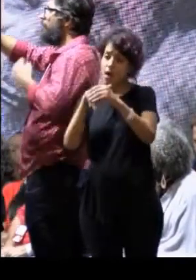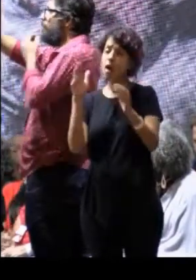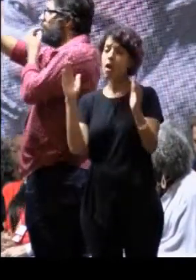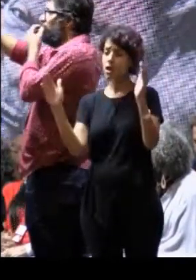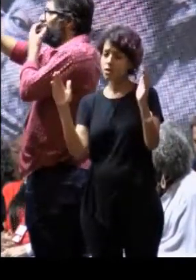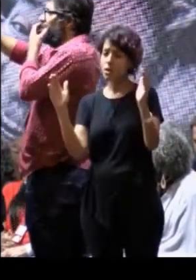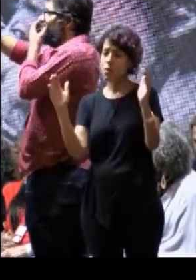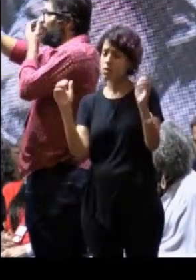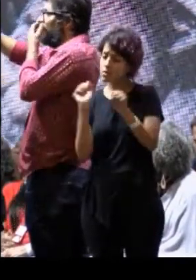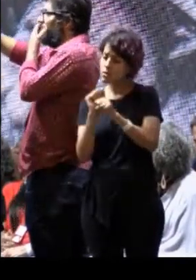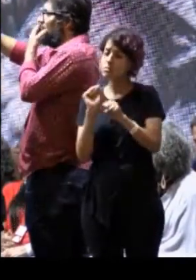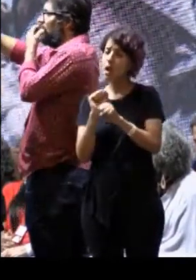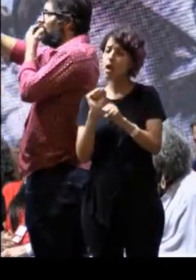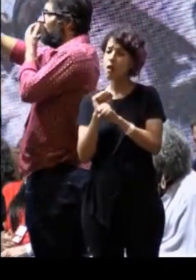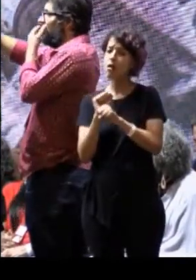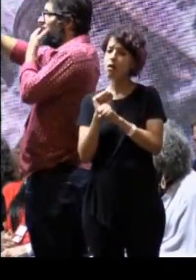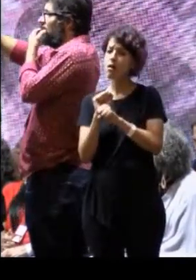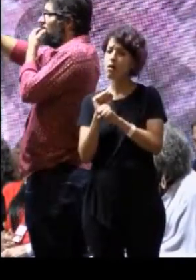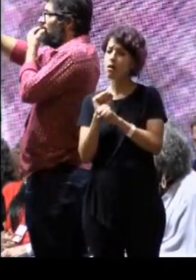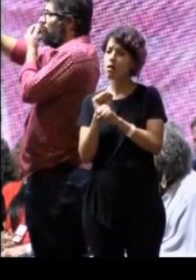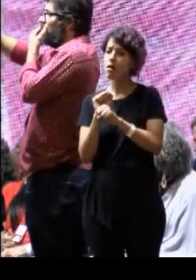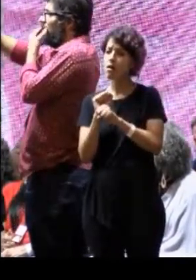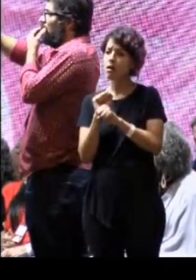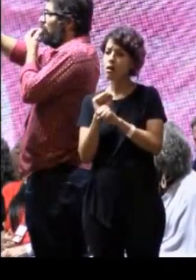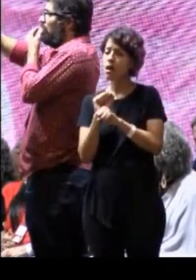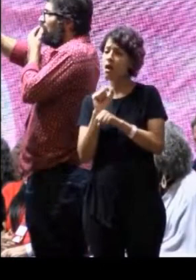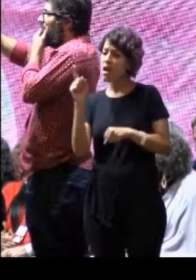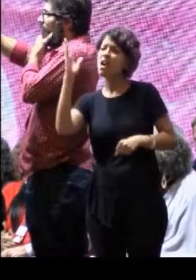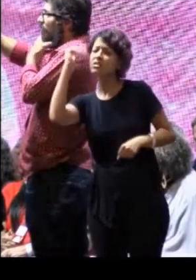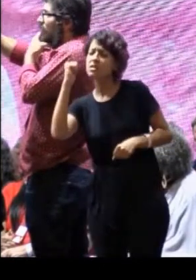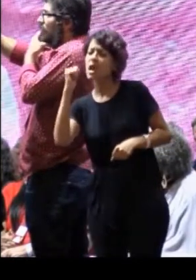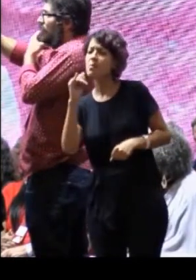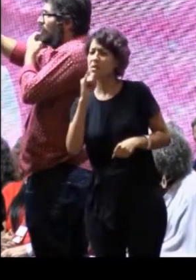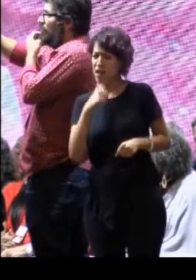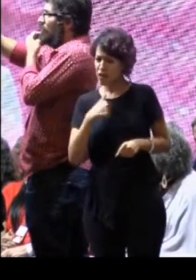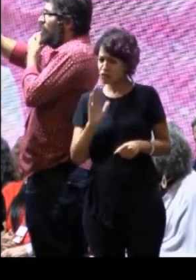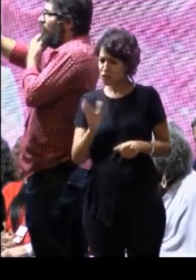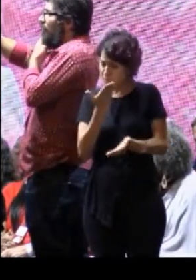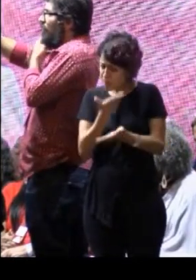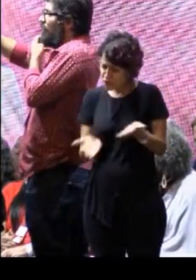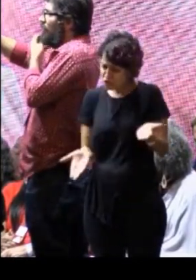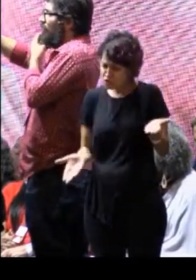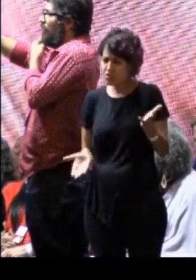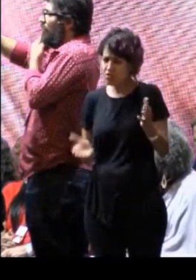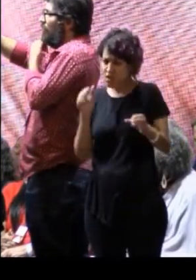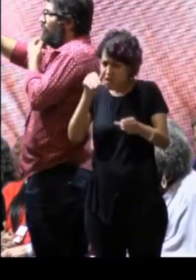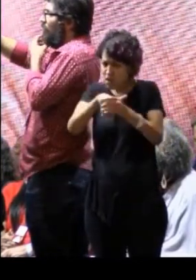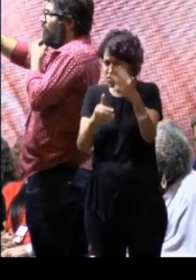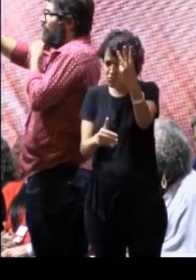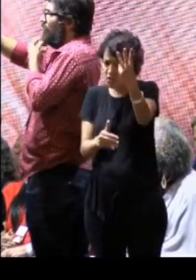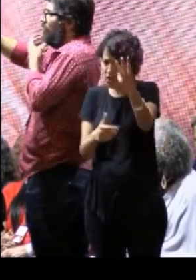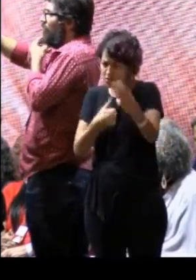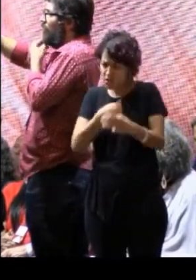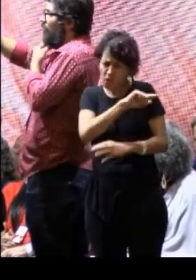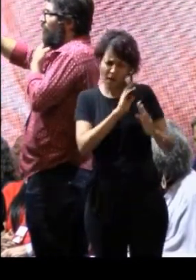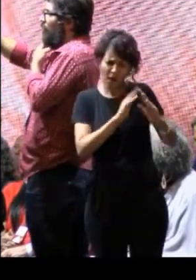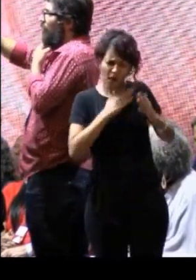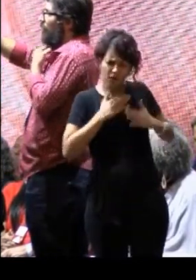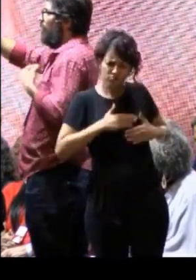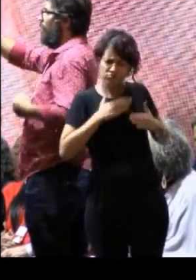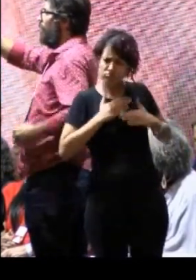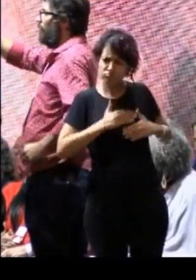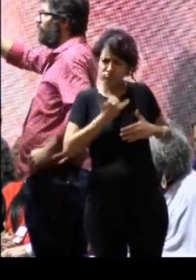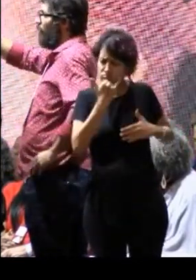perco eleições, eu vou para casa lamber minhas feridas. Eu perdi 3 eleições. E nunca, nunca, nunca fiz